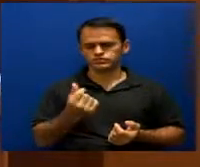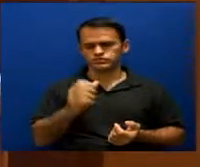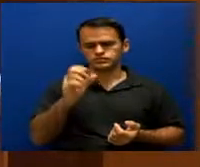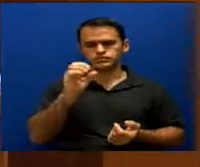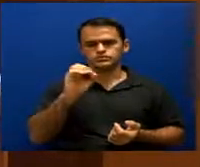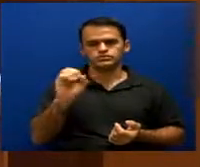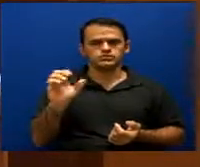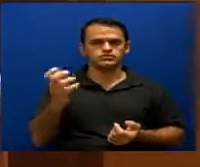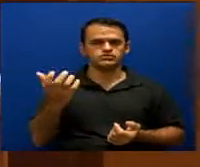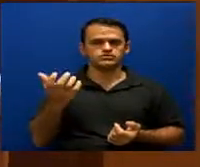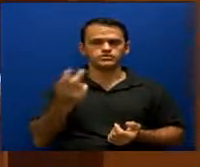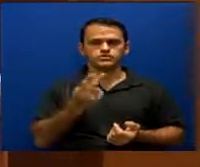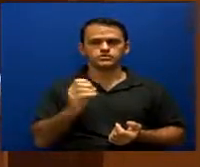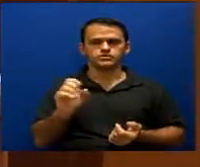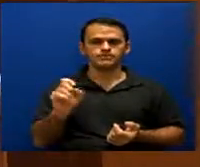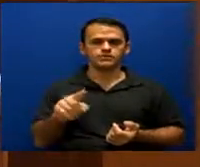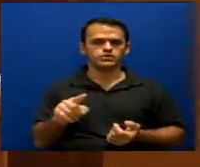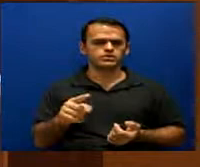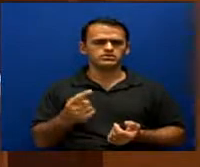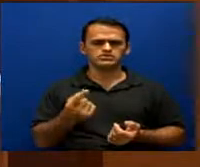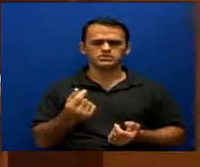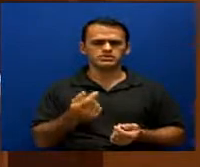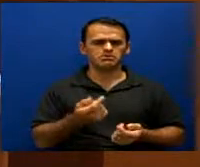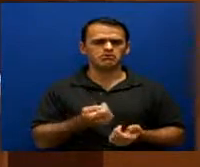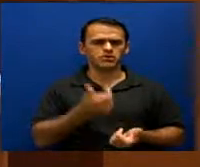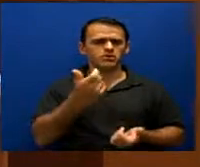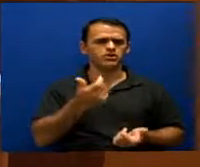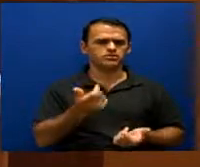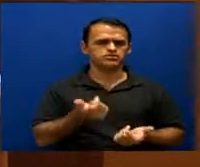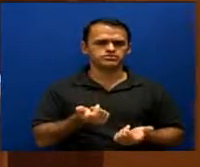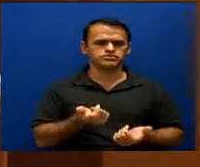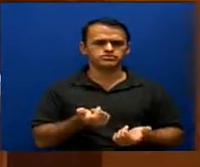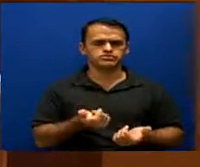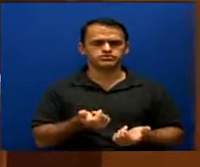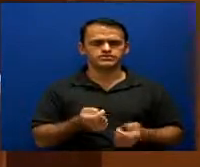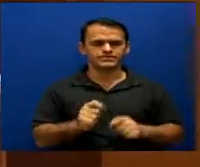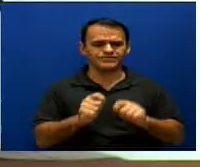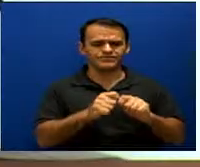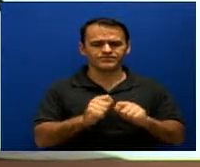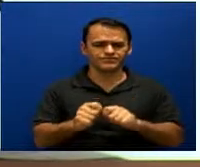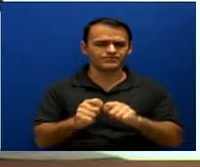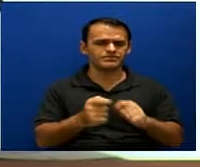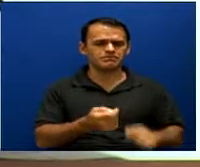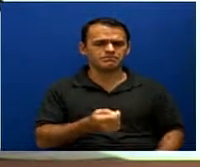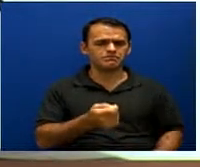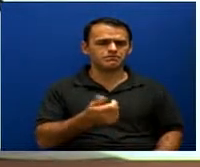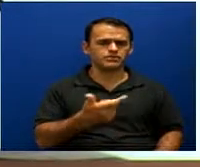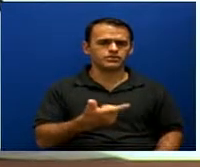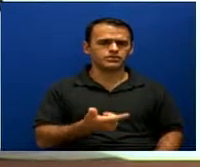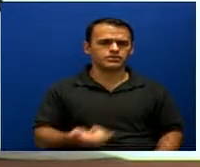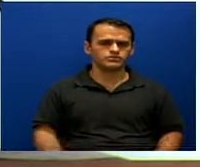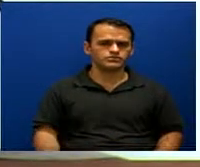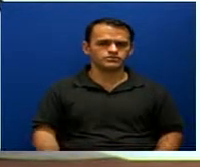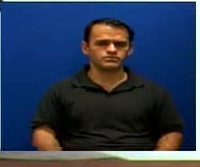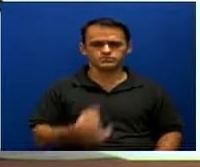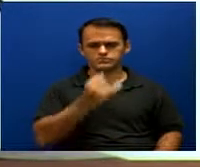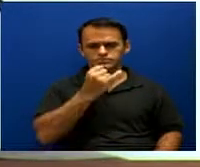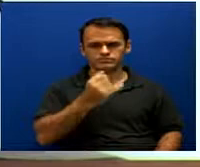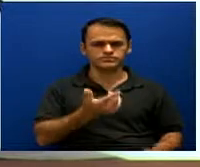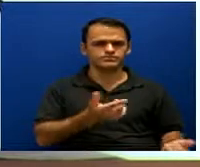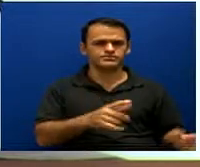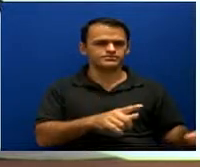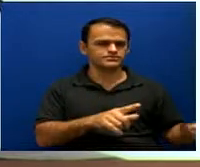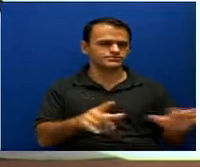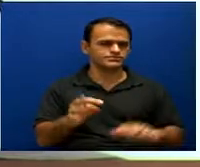orçamento. Quer dizer, vai fazer o quê? Não dá nem para fazer a intenção da Semana do Tropeiro.